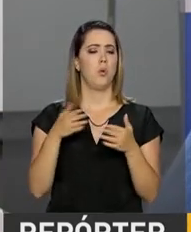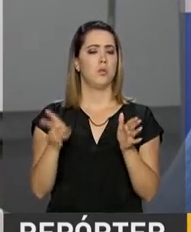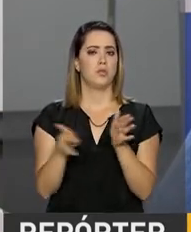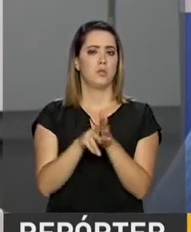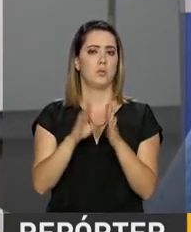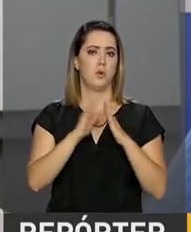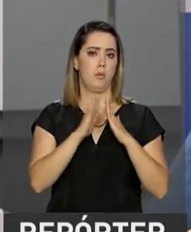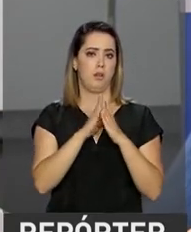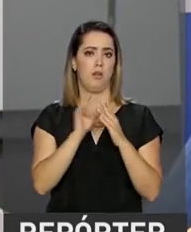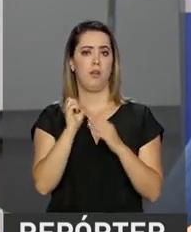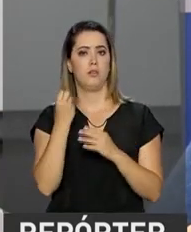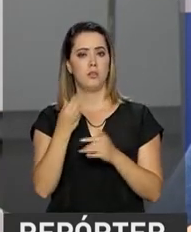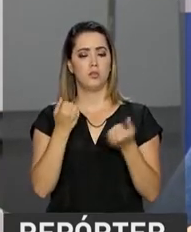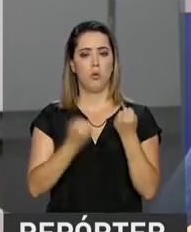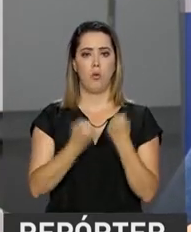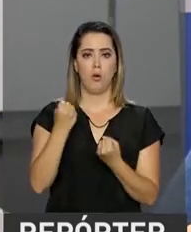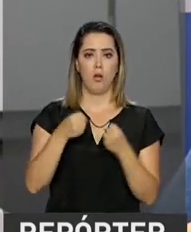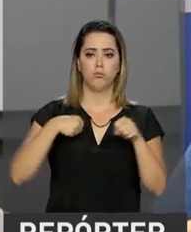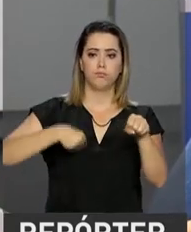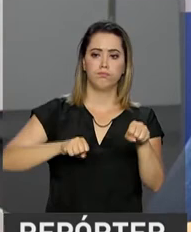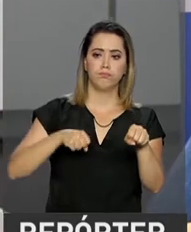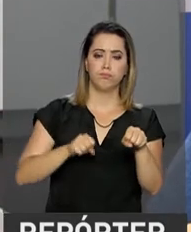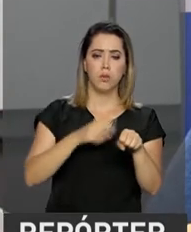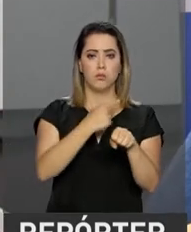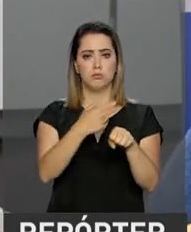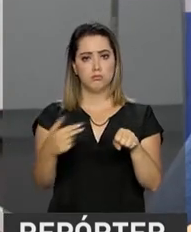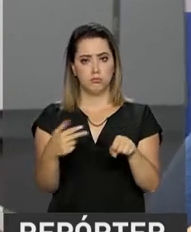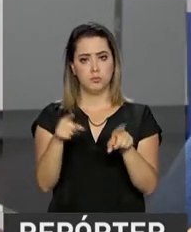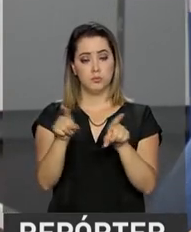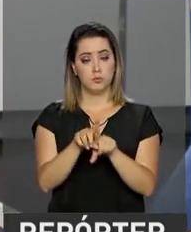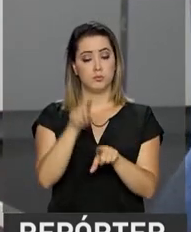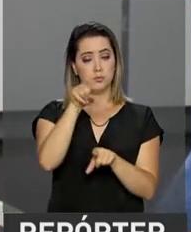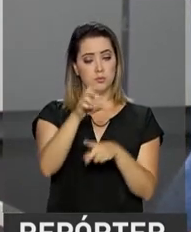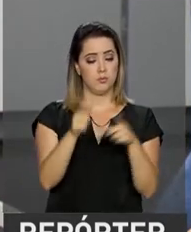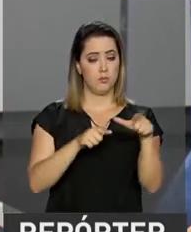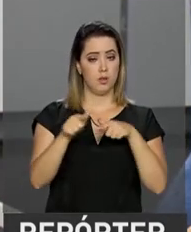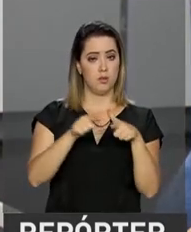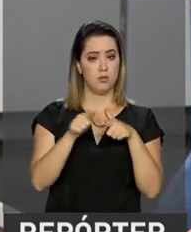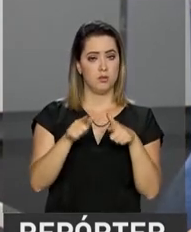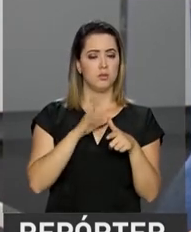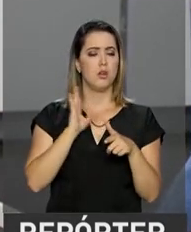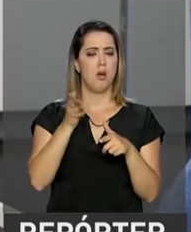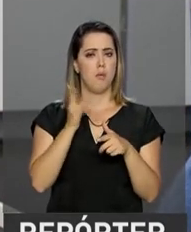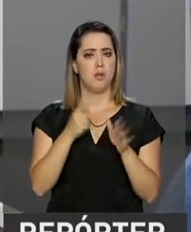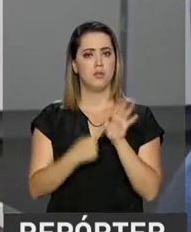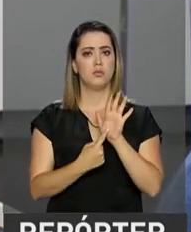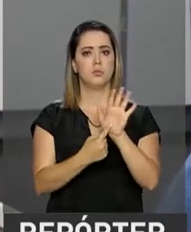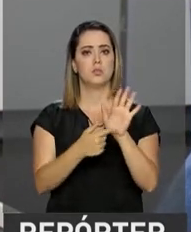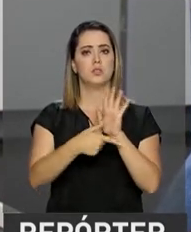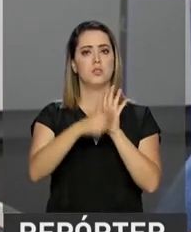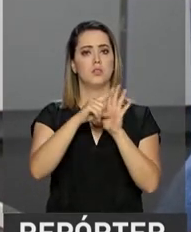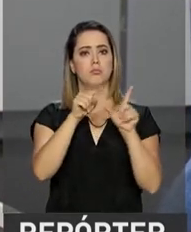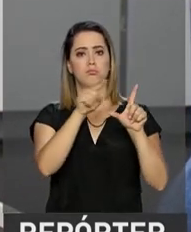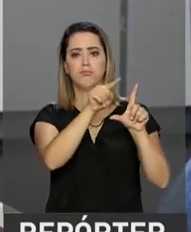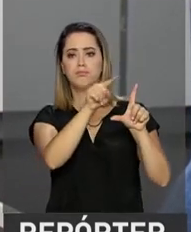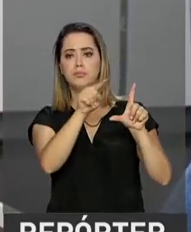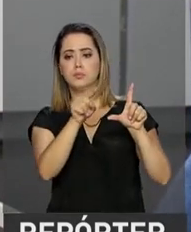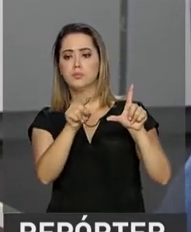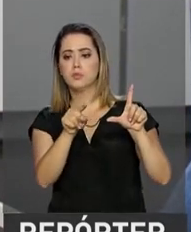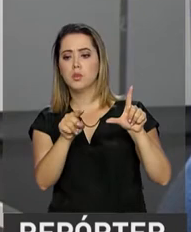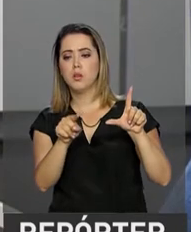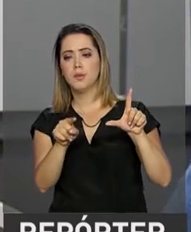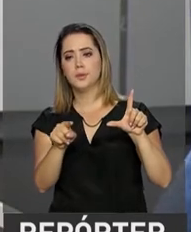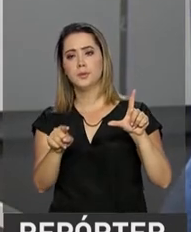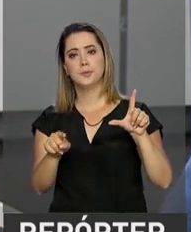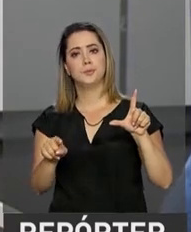e veículos, motos, partes e peças. Essas atividades tinham mostrado perdas importantes no passado,